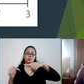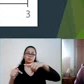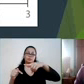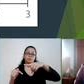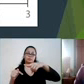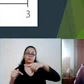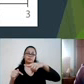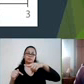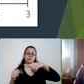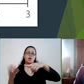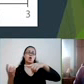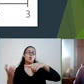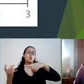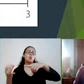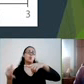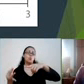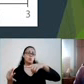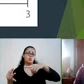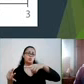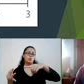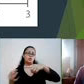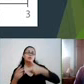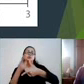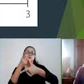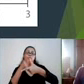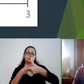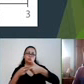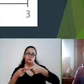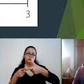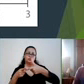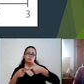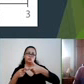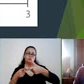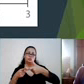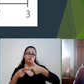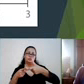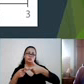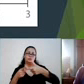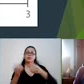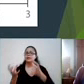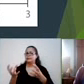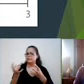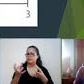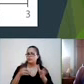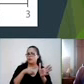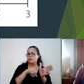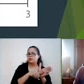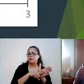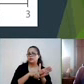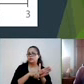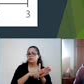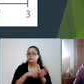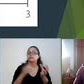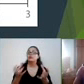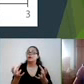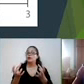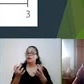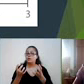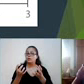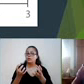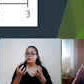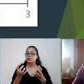denominador ele determina em quantas partes iguais eu estou dividindo a parte inteira. Se eu quero negativo, eu